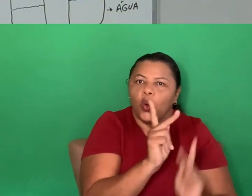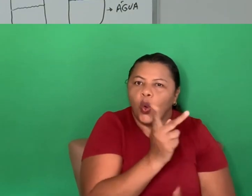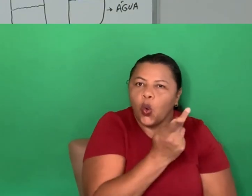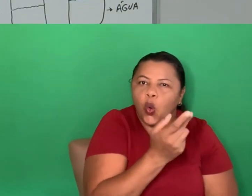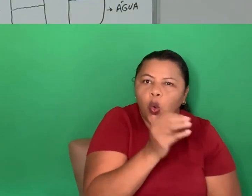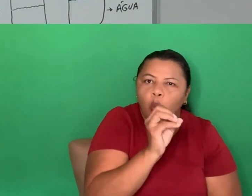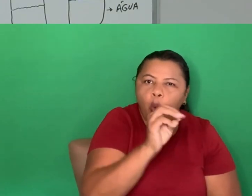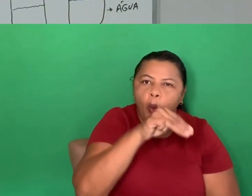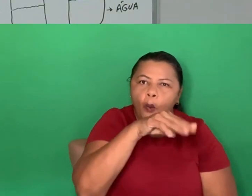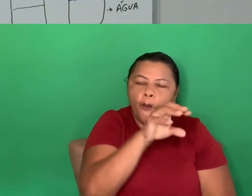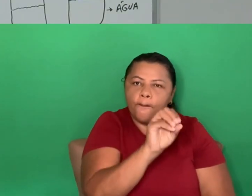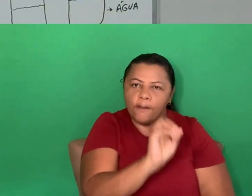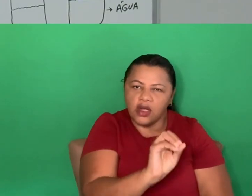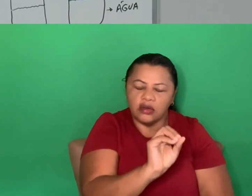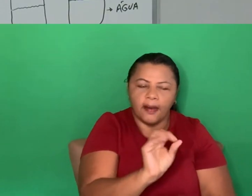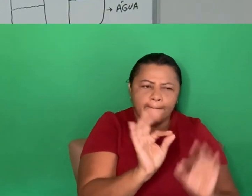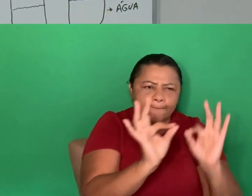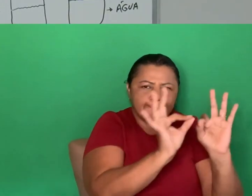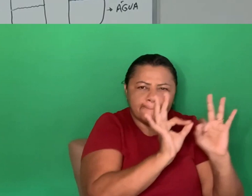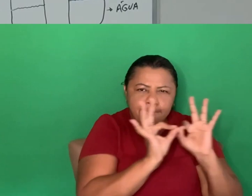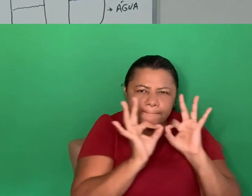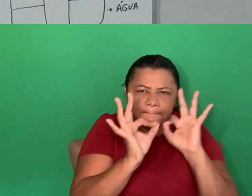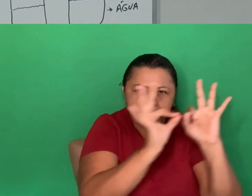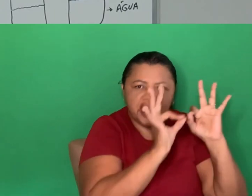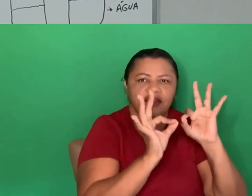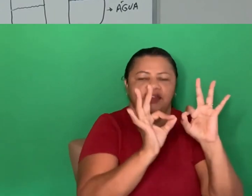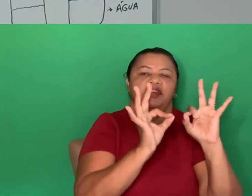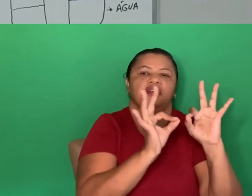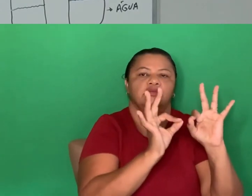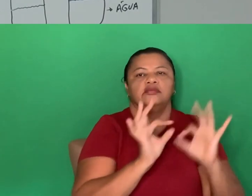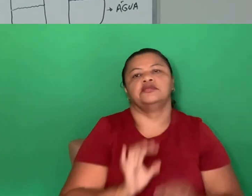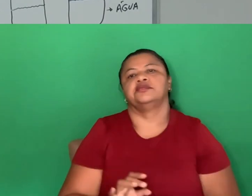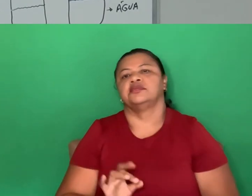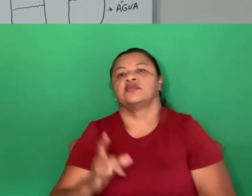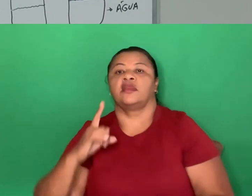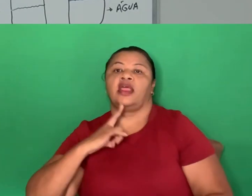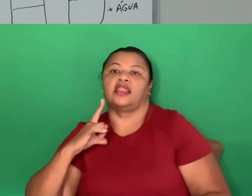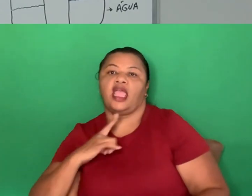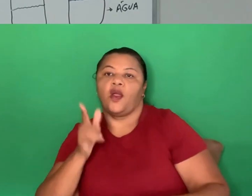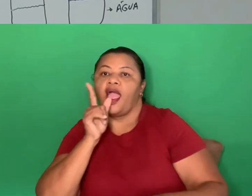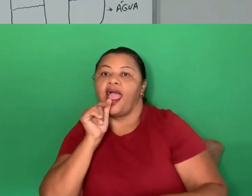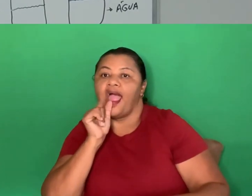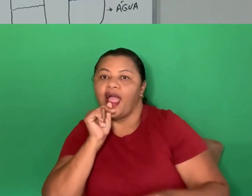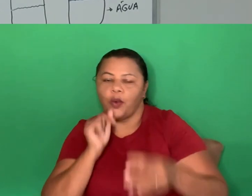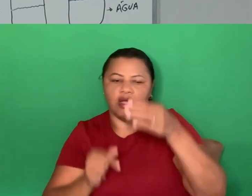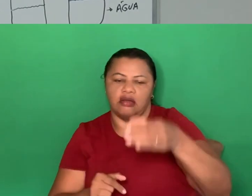homogêneo. Água líquida. Água purinha, no estado líquido. É um sistema. Vê que é uma